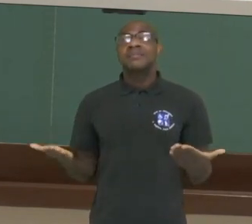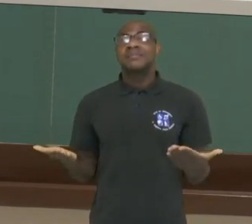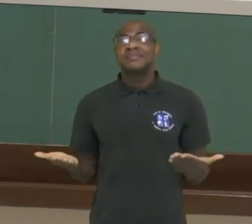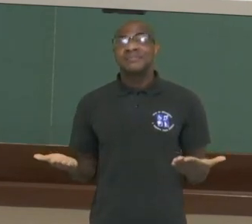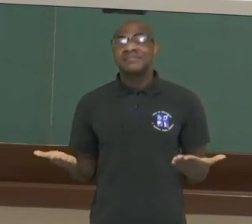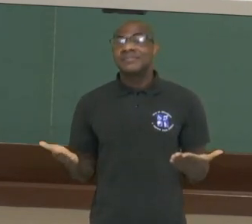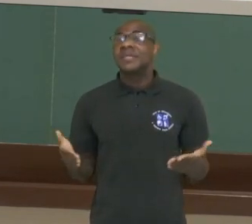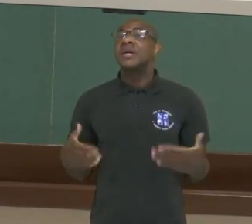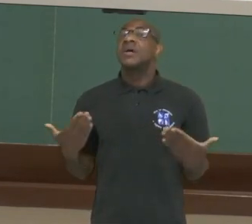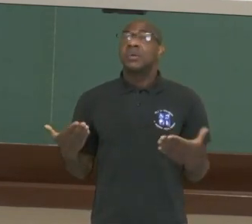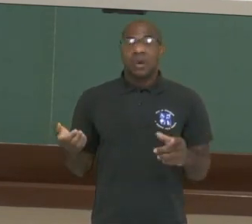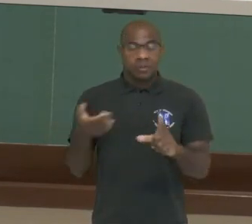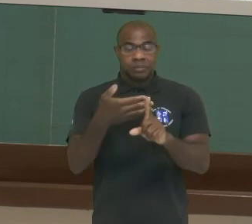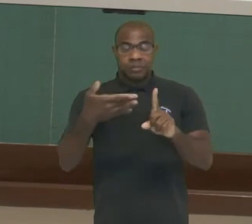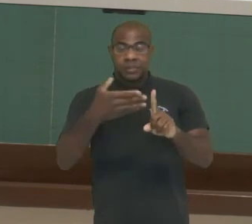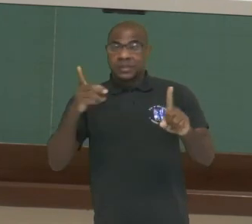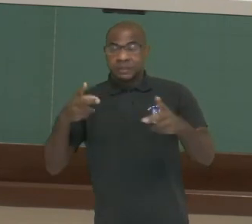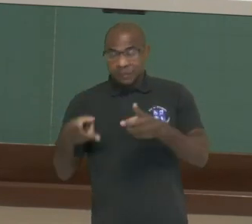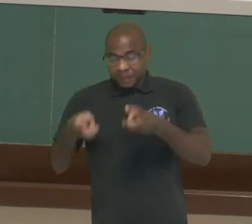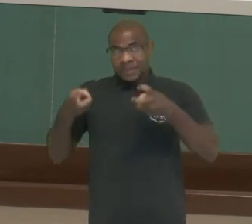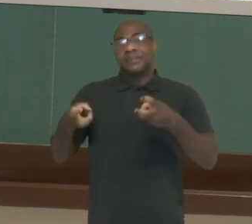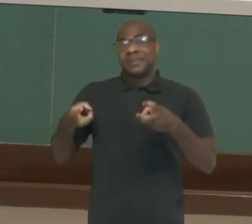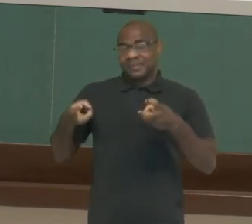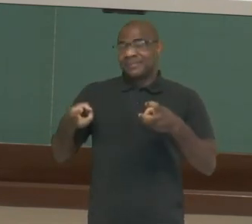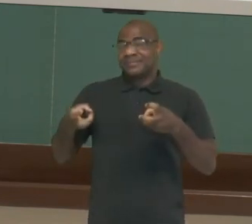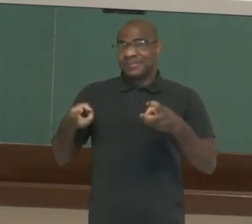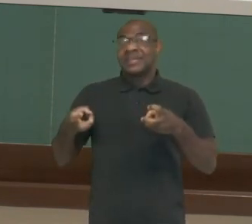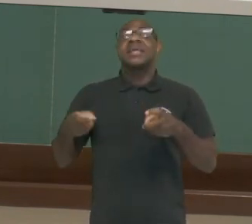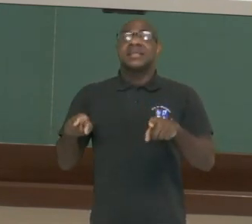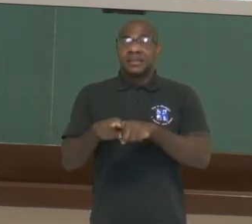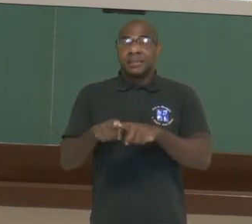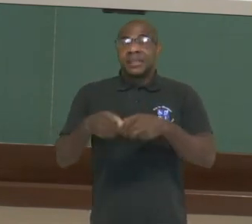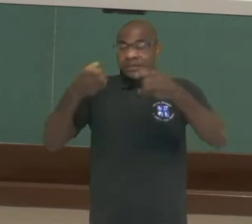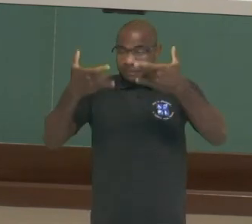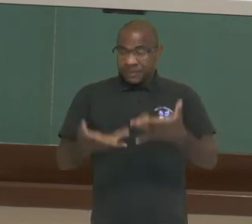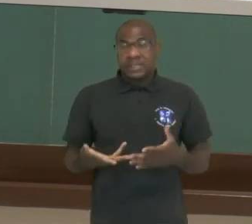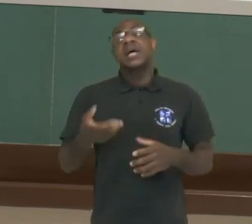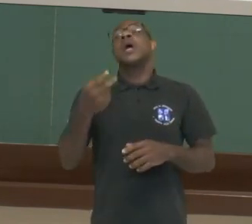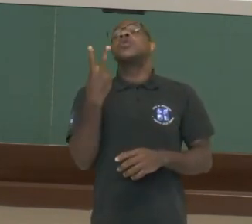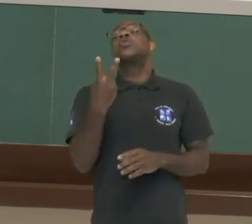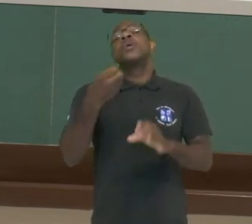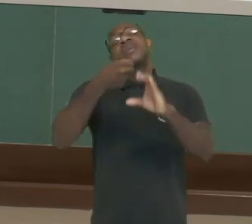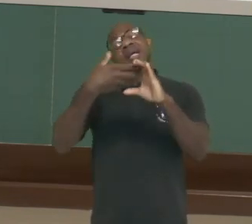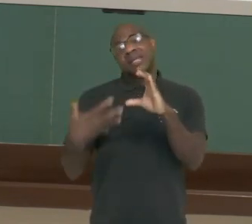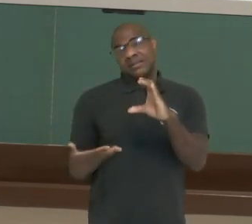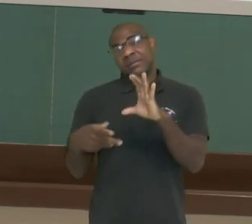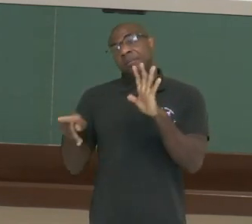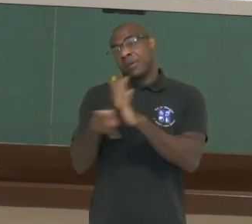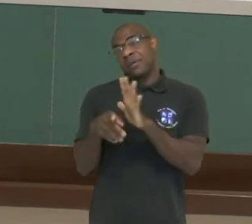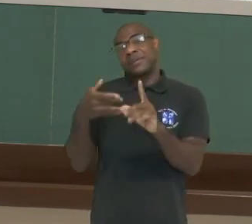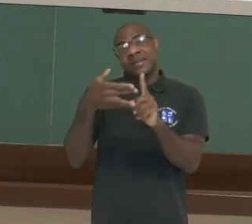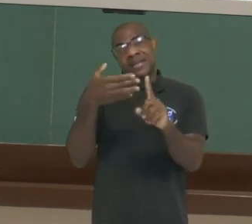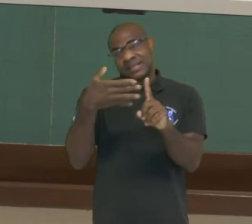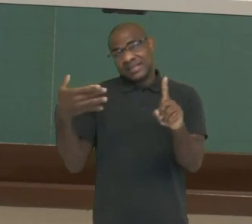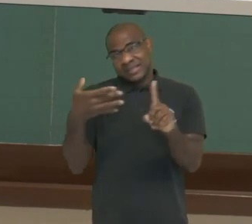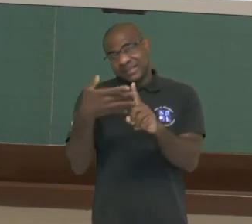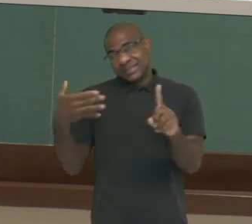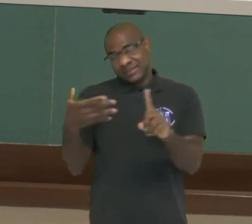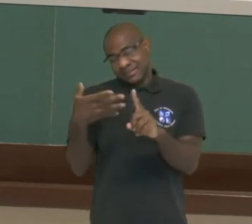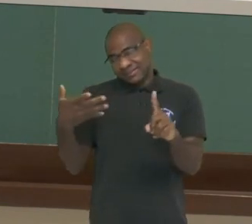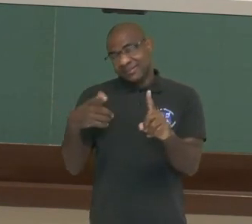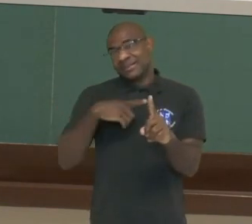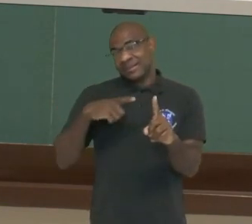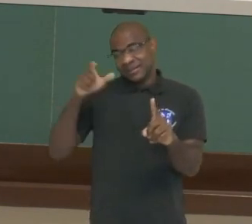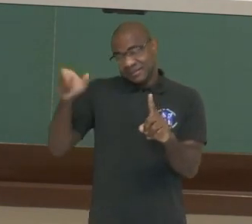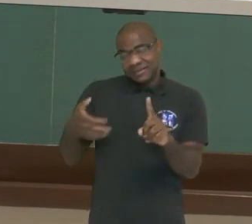foi diagnosticada? E ainda citem 2 características dos